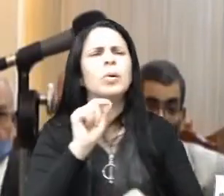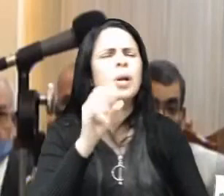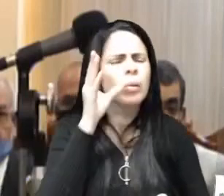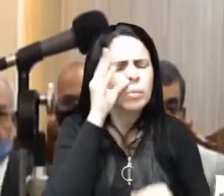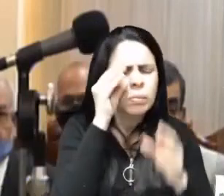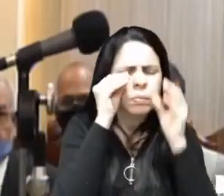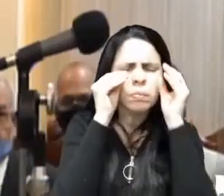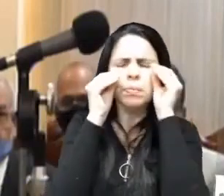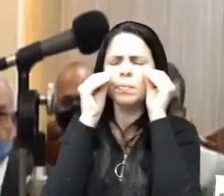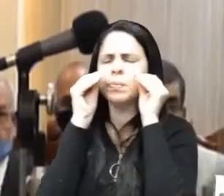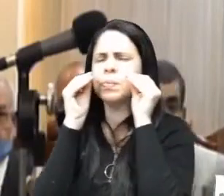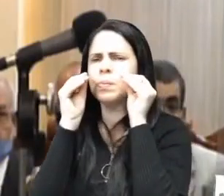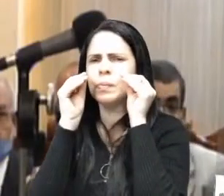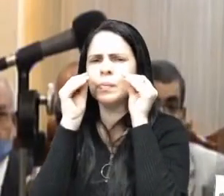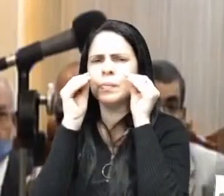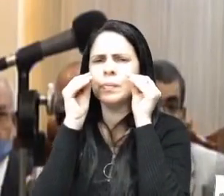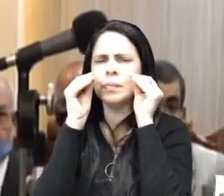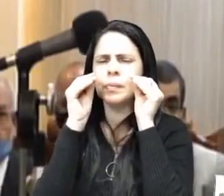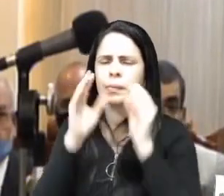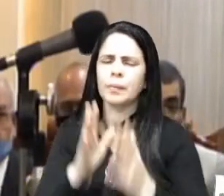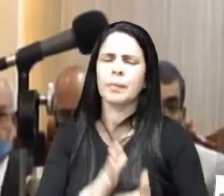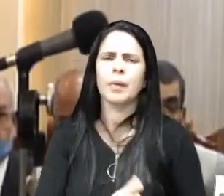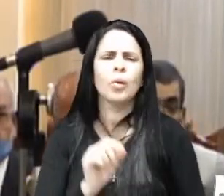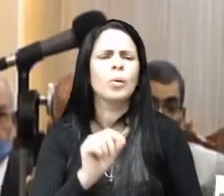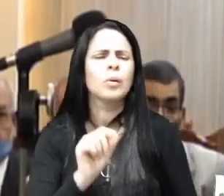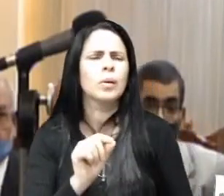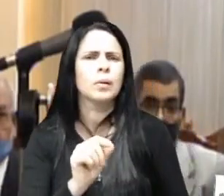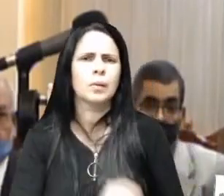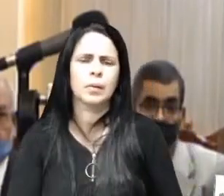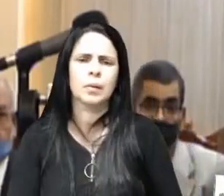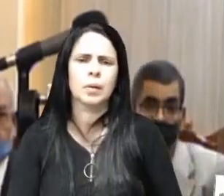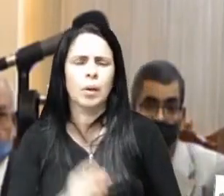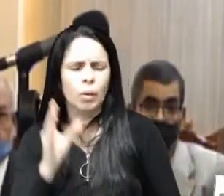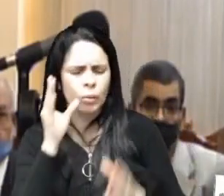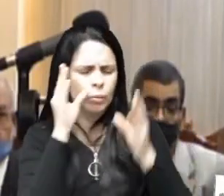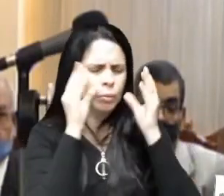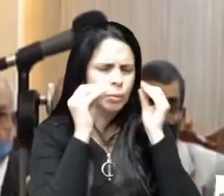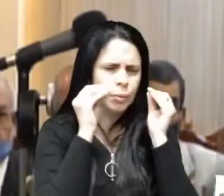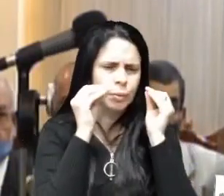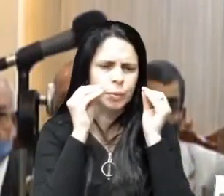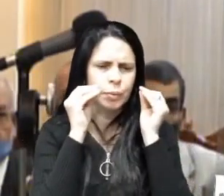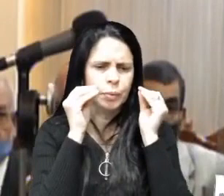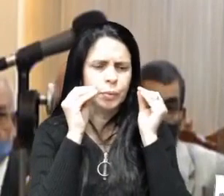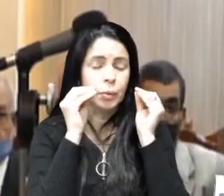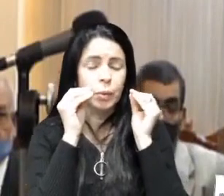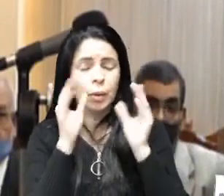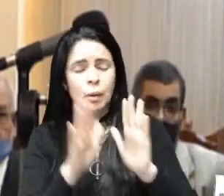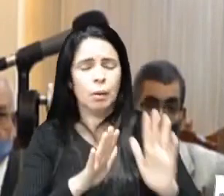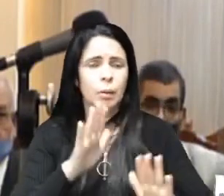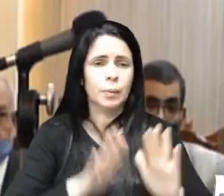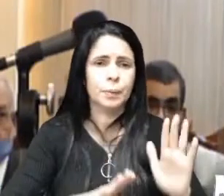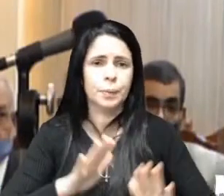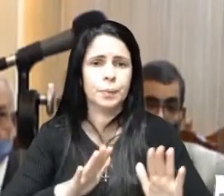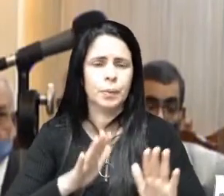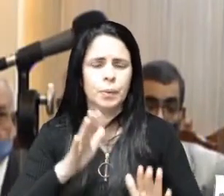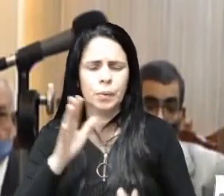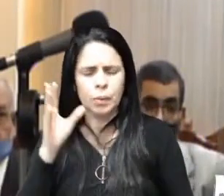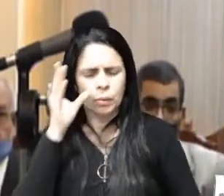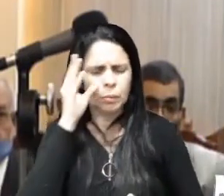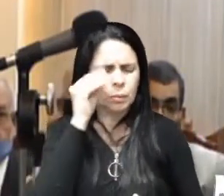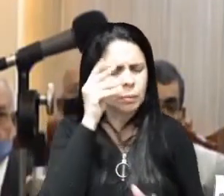irmãos? O sono é um estado intermediário entre estar acordado e estar